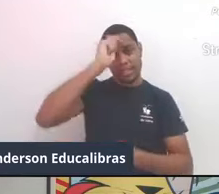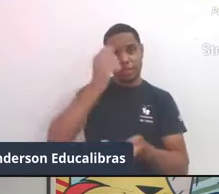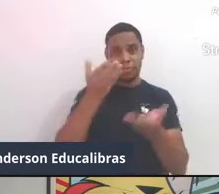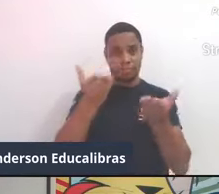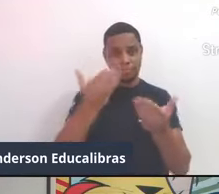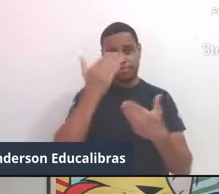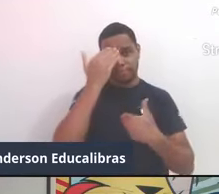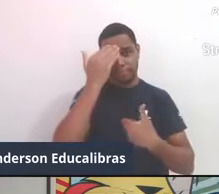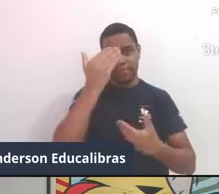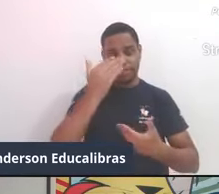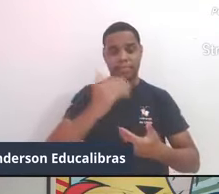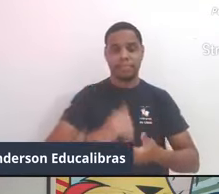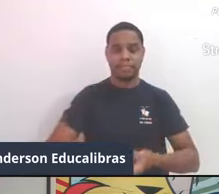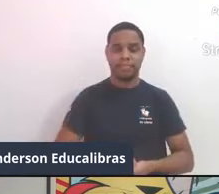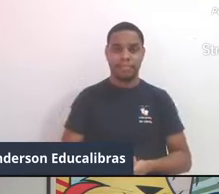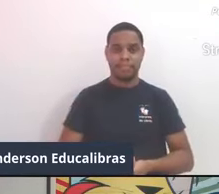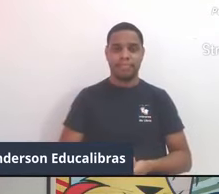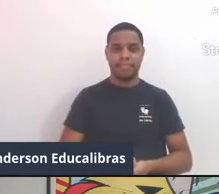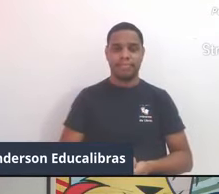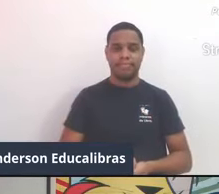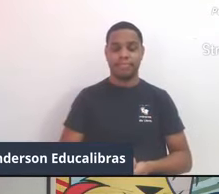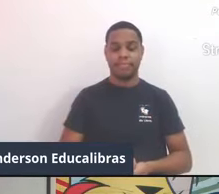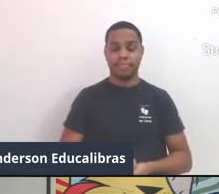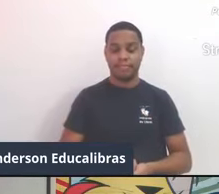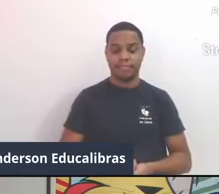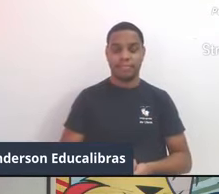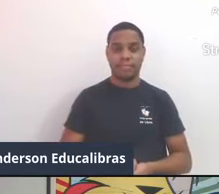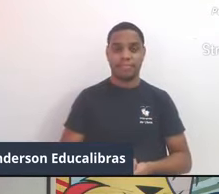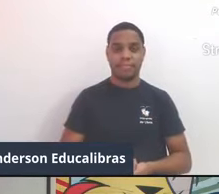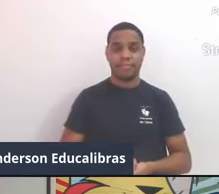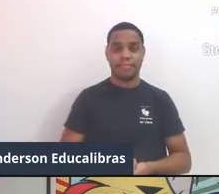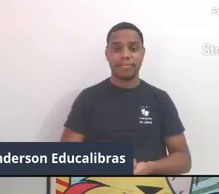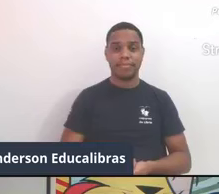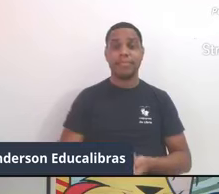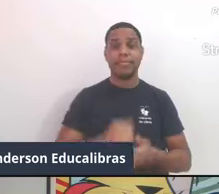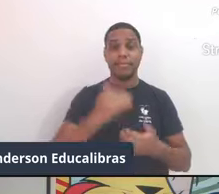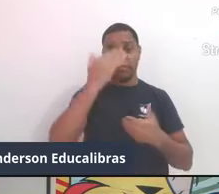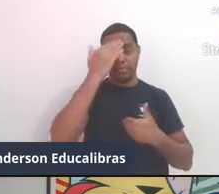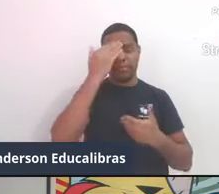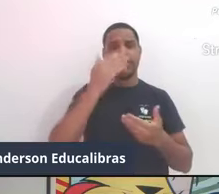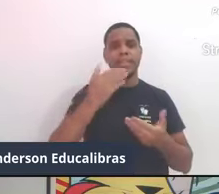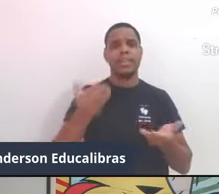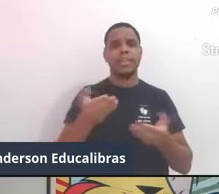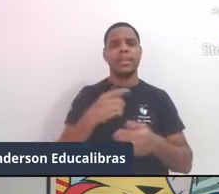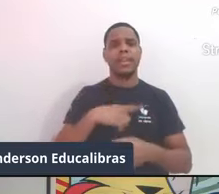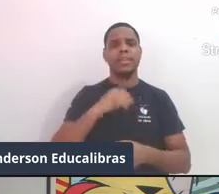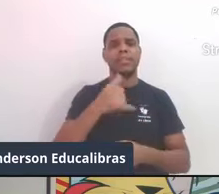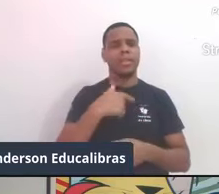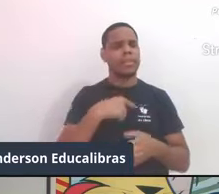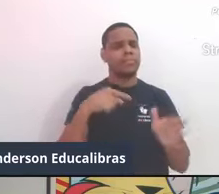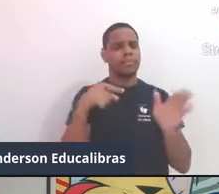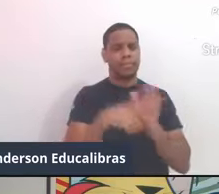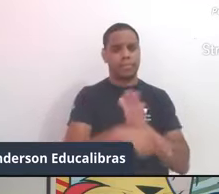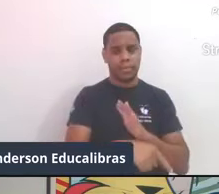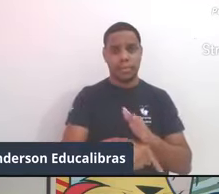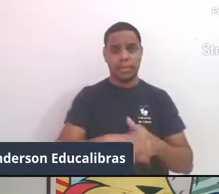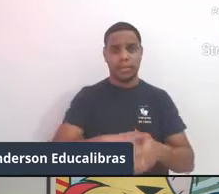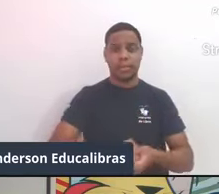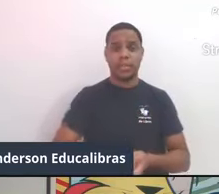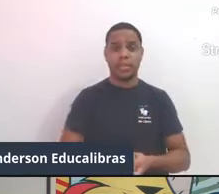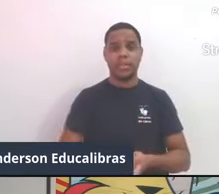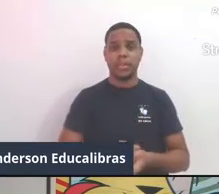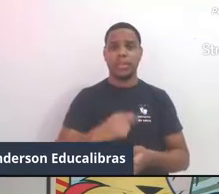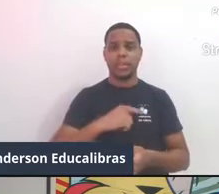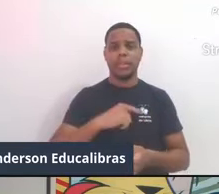Torquato. Estão às ordens. Muito obrigado. Muito obrigado. Deixa eu já fazer um link com o senhor, que é o seguinte. Eu tenho